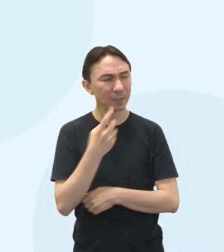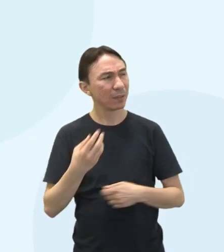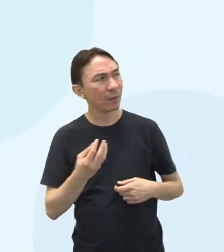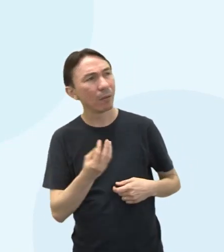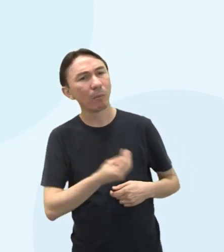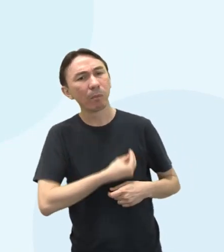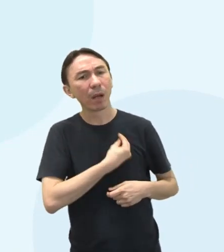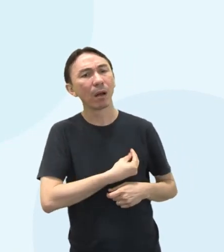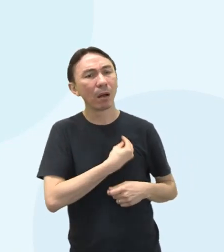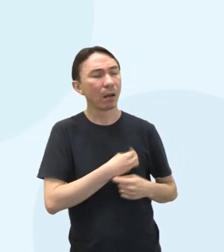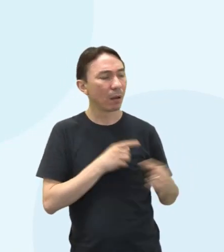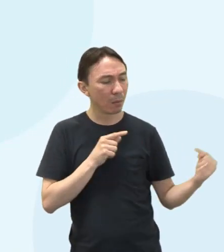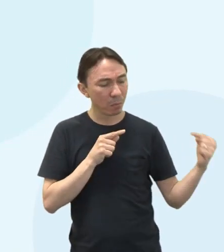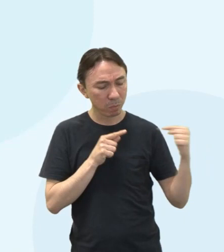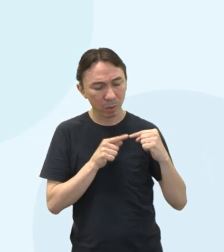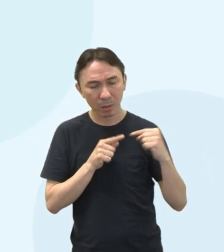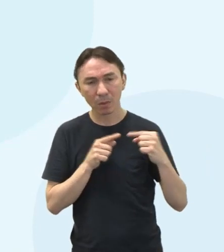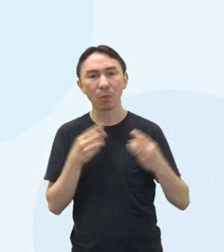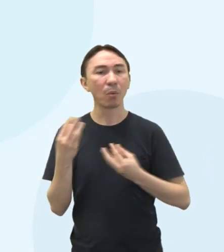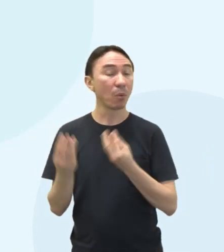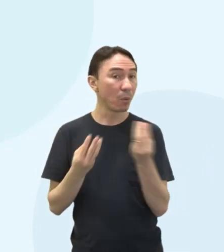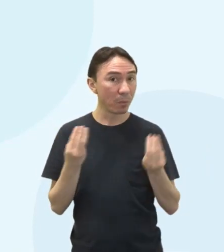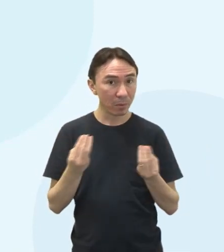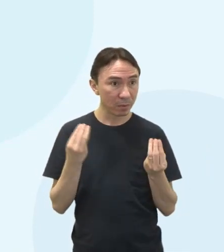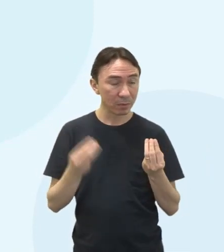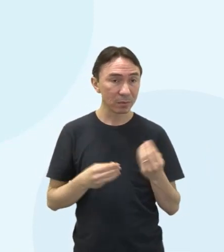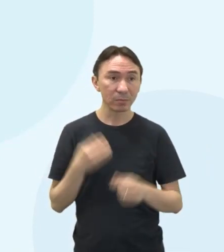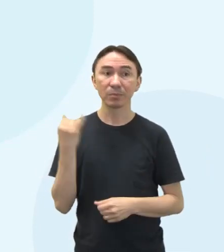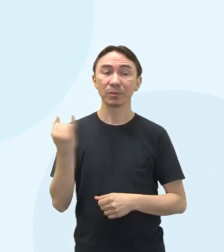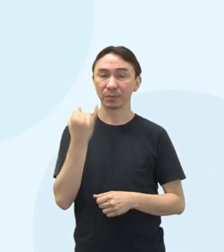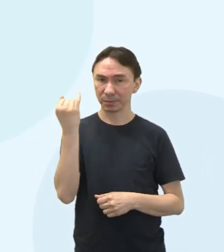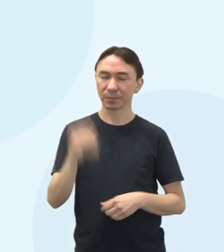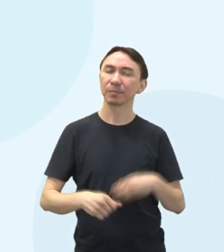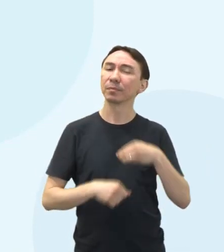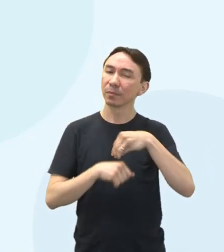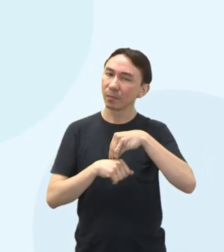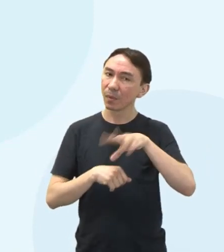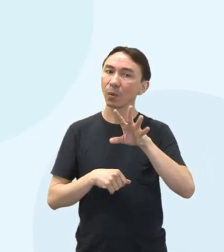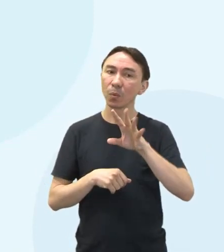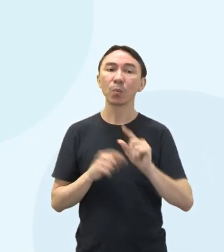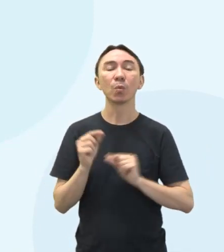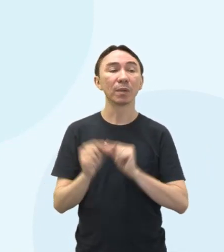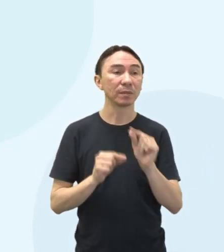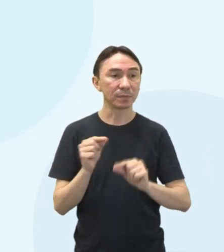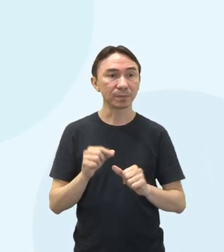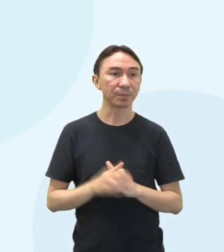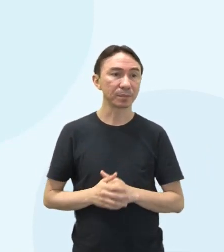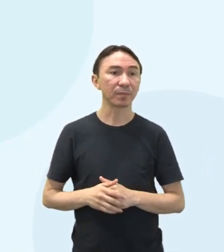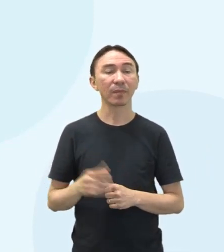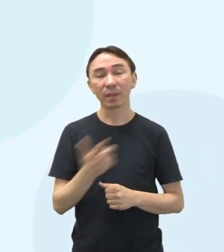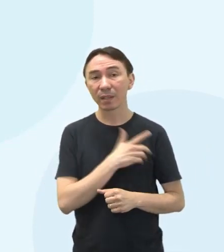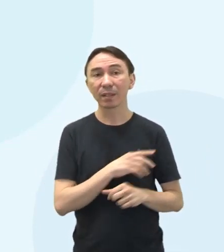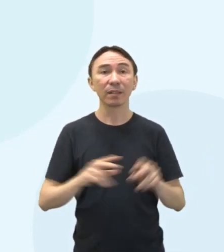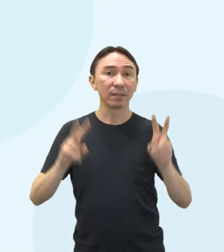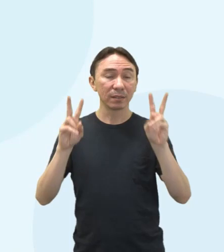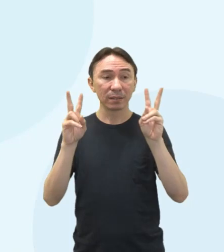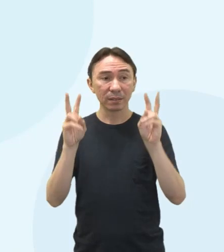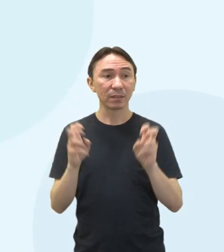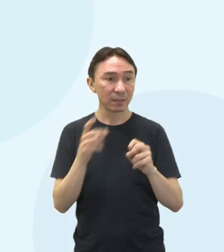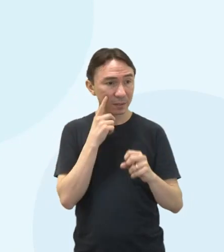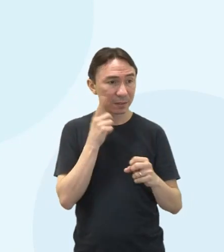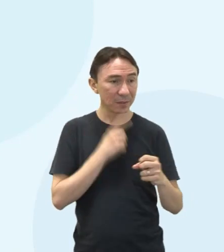o estudante está aprendendo com o comando né A primeira sugestão é criar uma sequência aí de três termos né